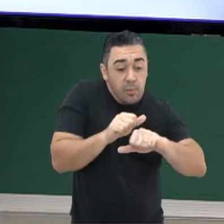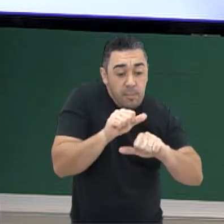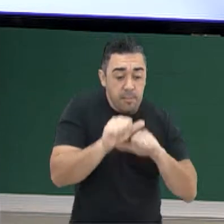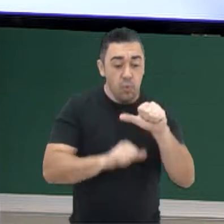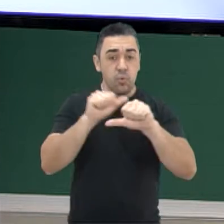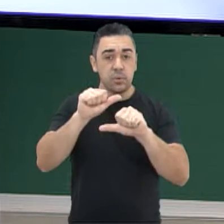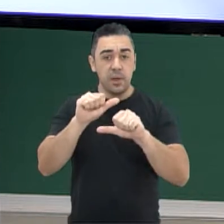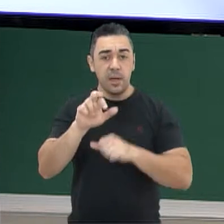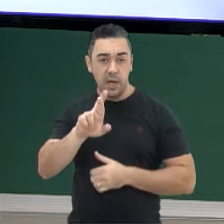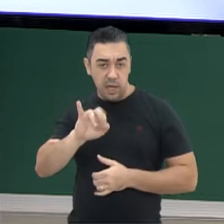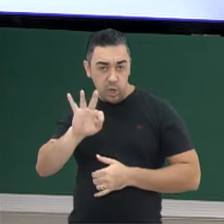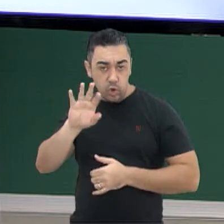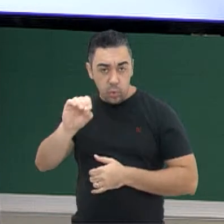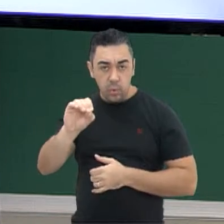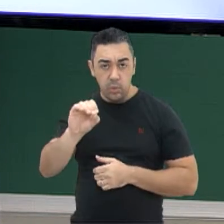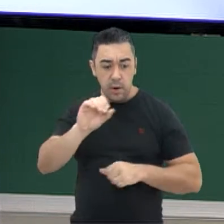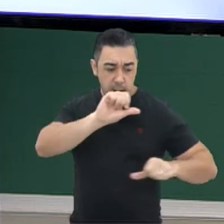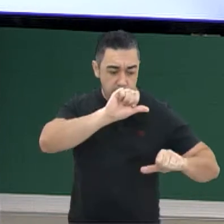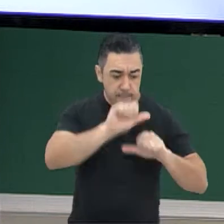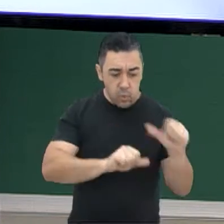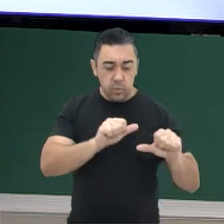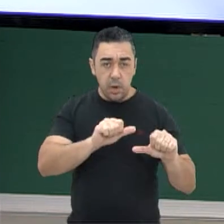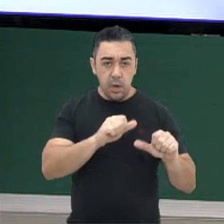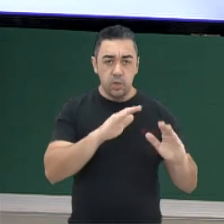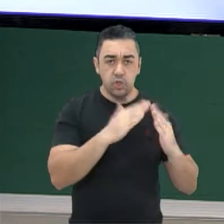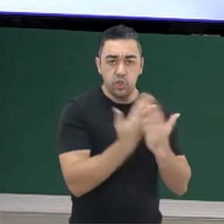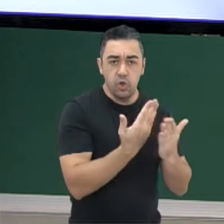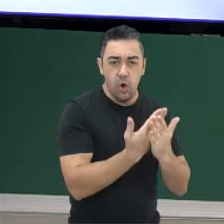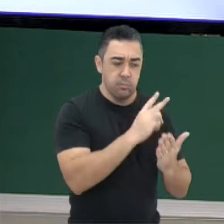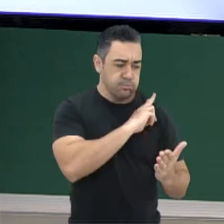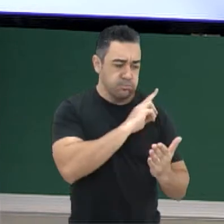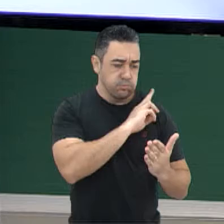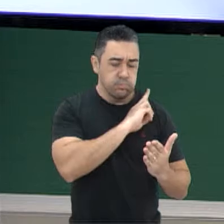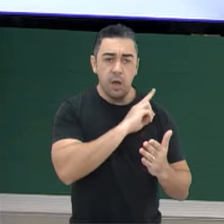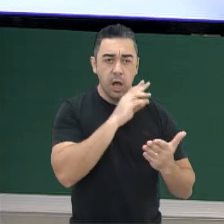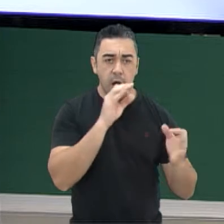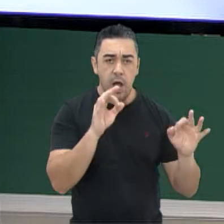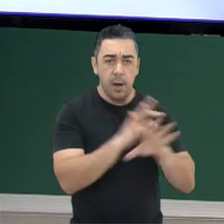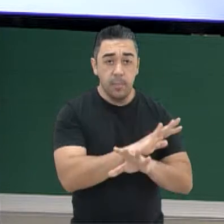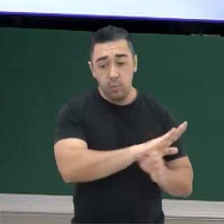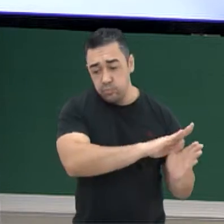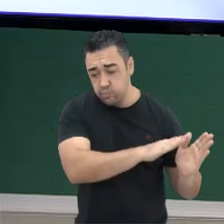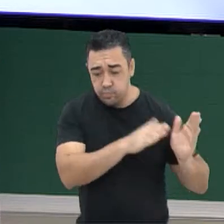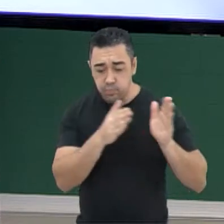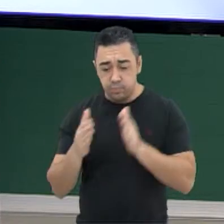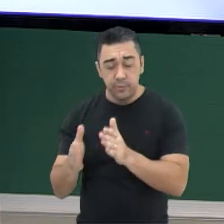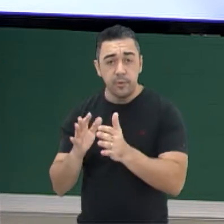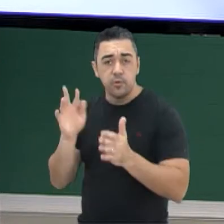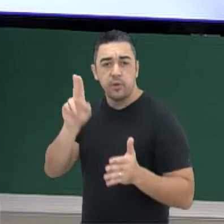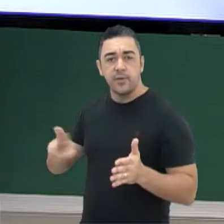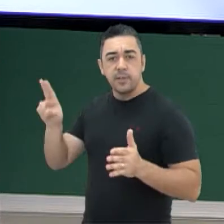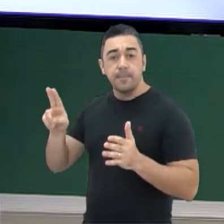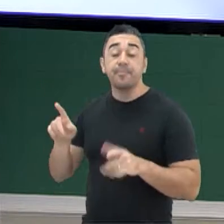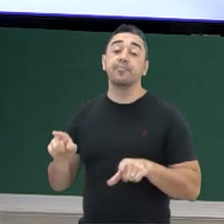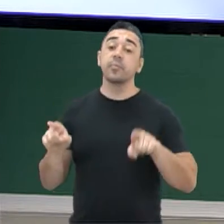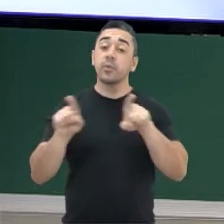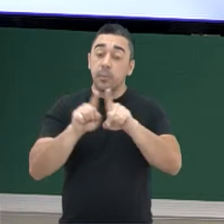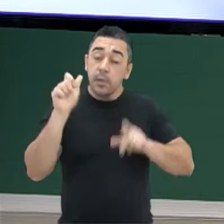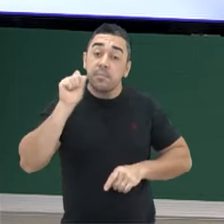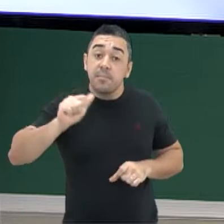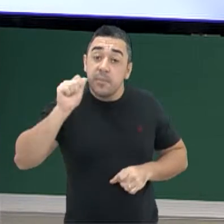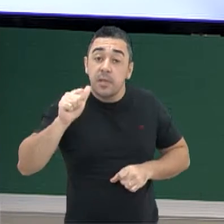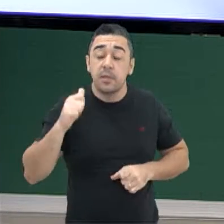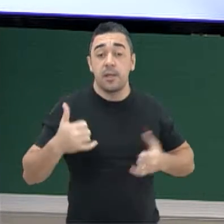fase escolar e indo para a fase universitária. É um rito social. Festa de 15 anos de algumas meninas